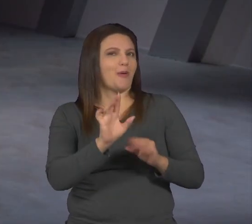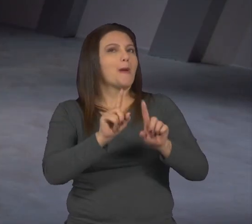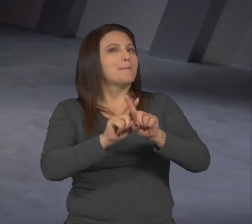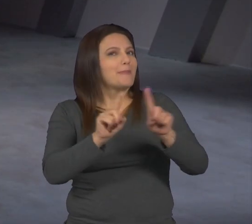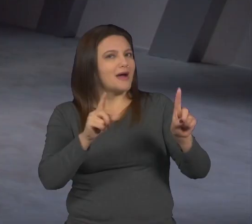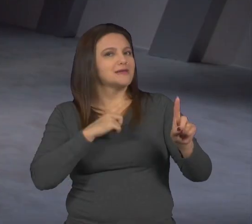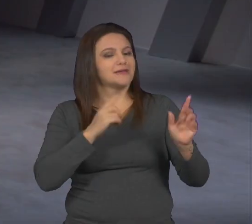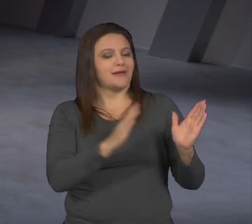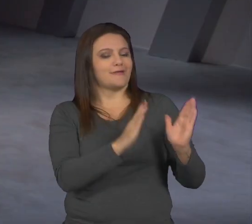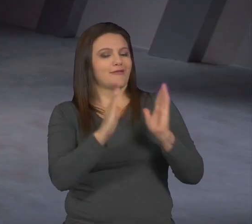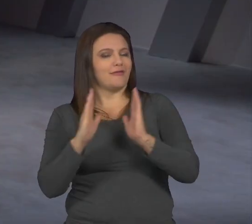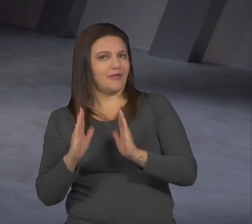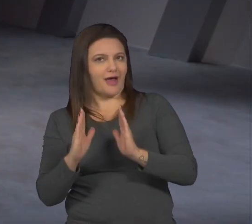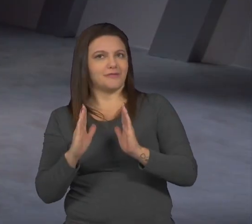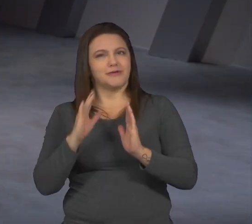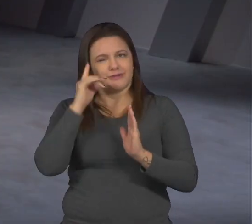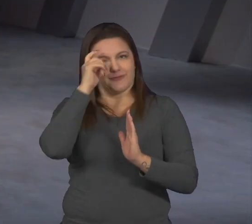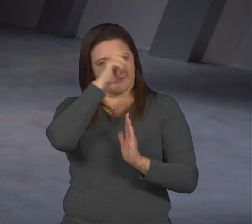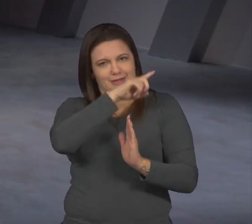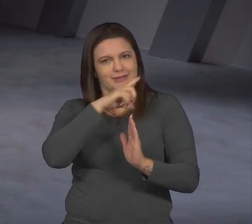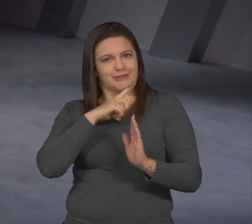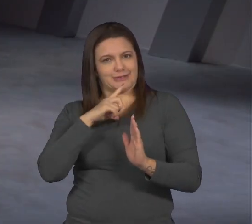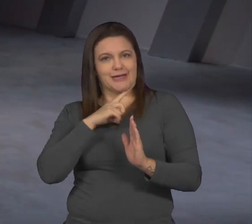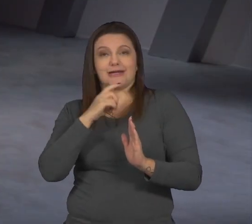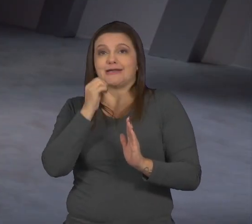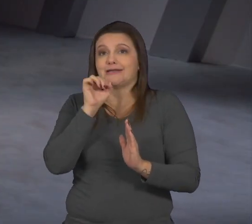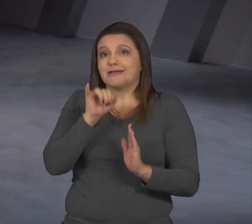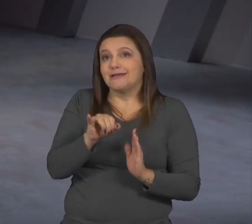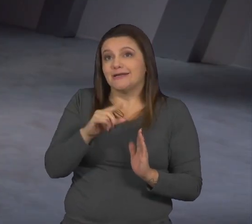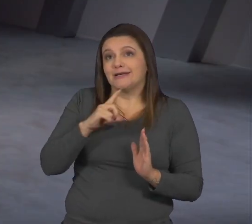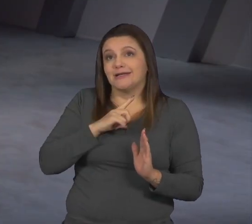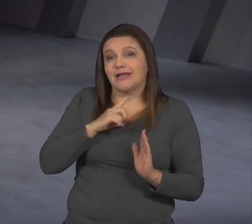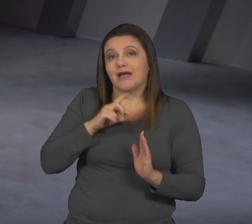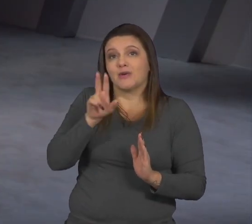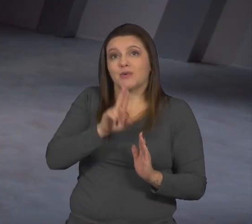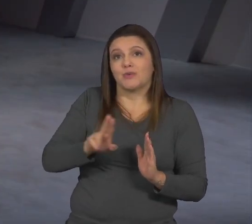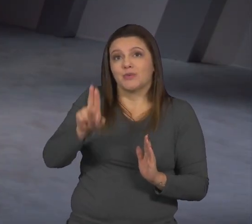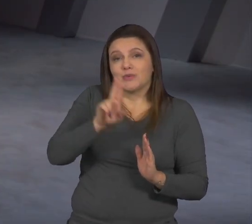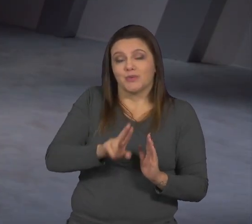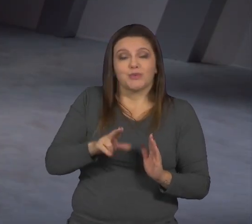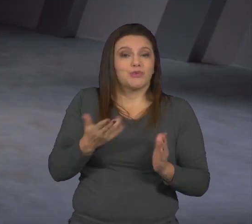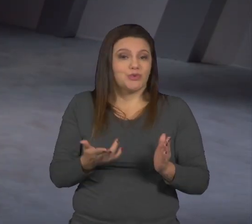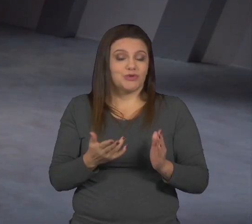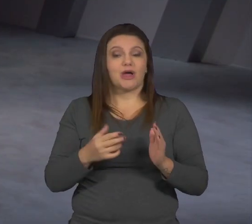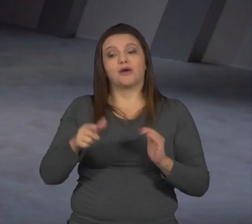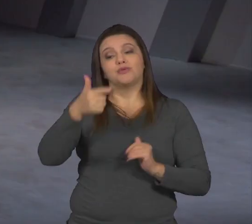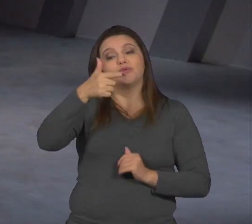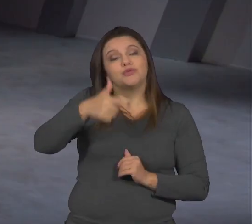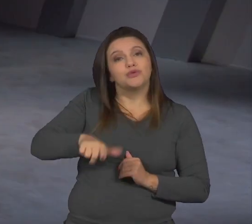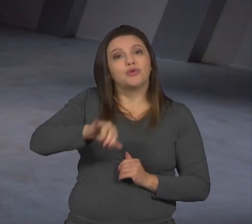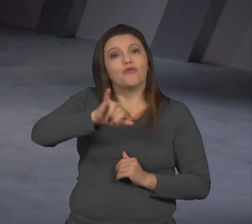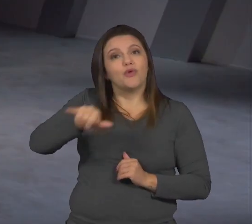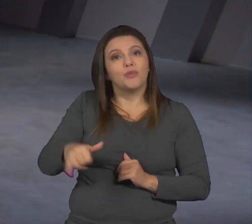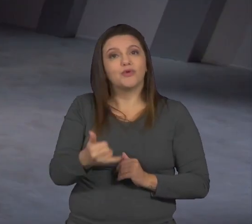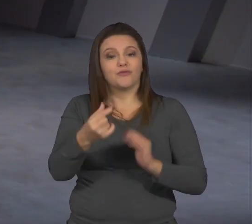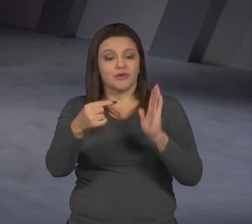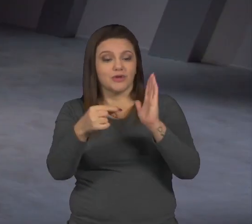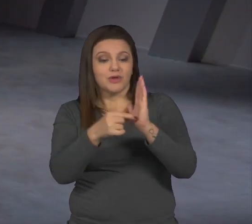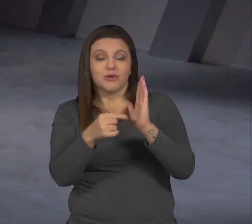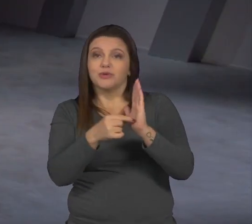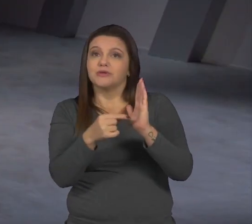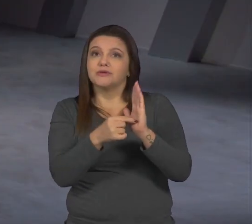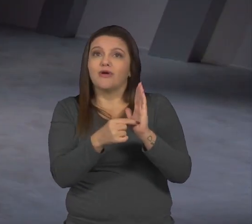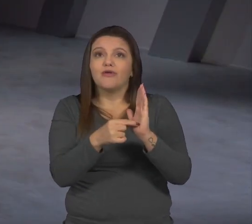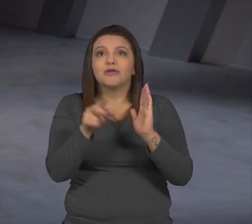exemplo, se eu estiver fazendo um reuso baseado em componentes, que não é a única forma de fazer, mas se eu estiver, é difícil